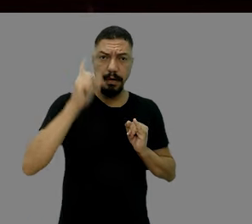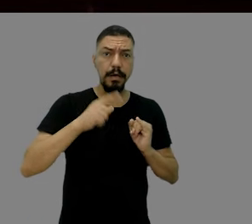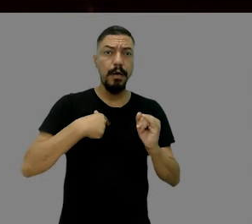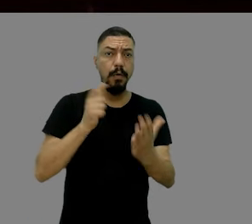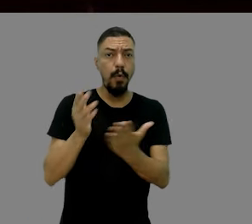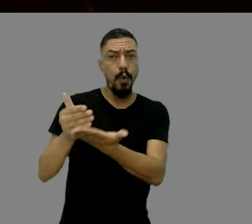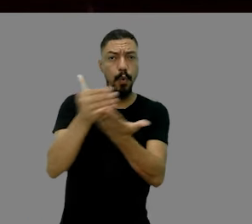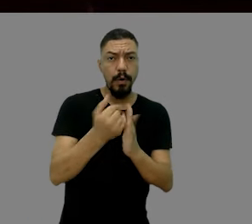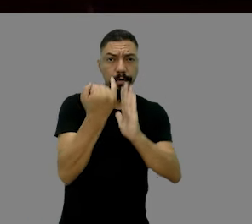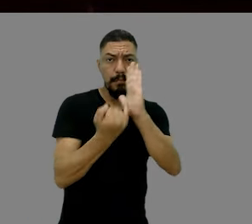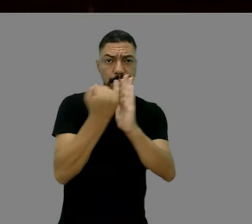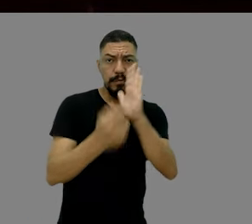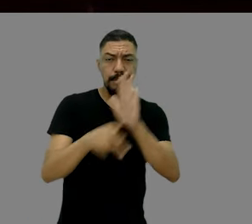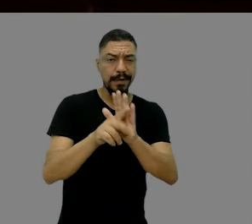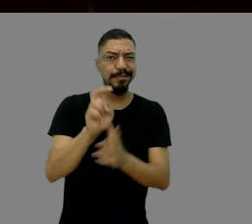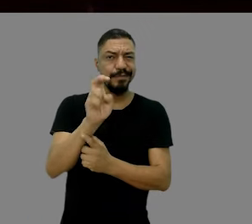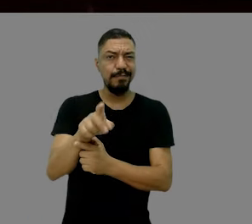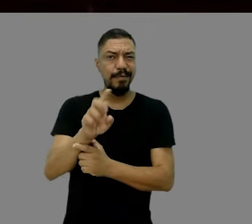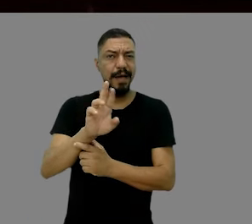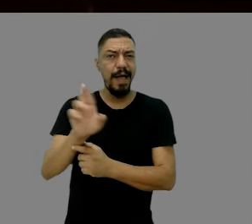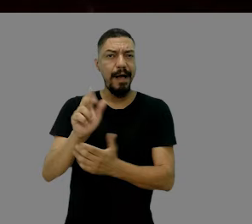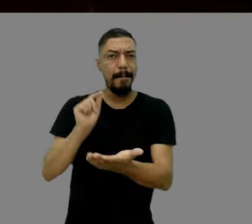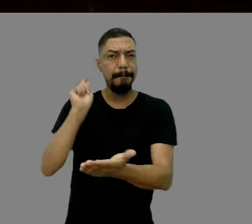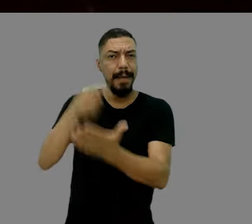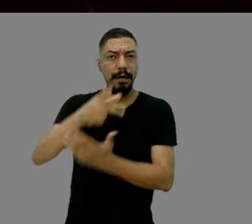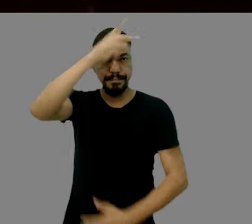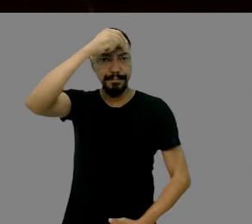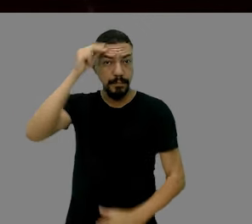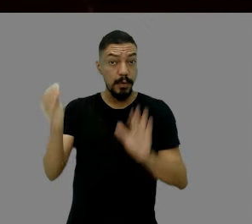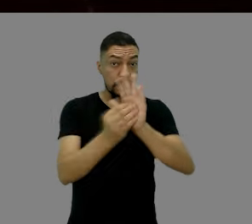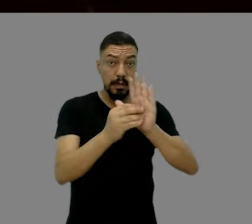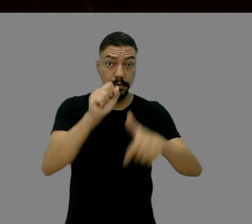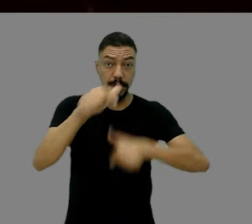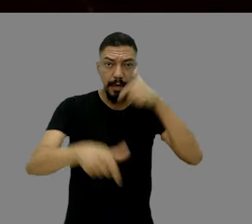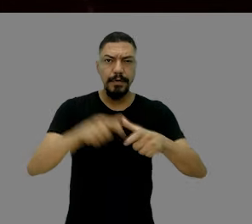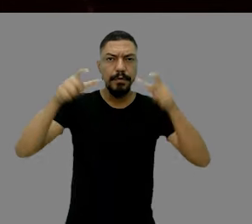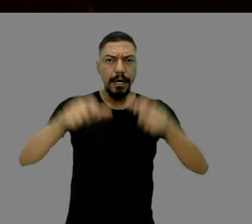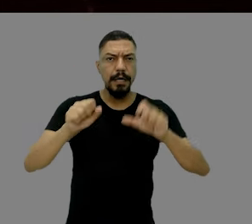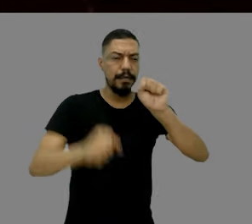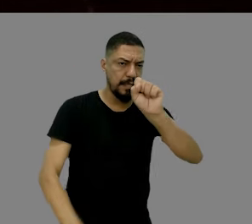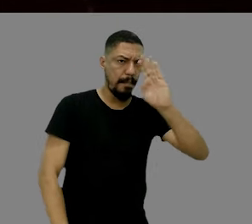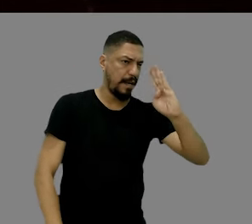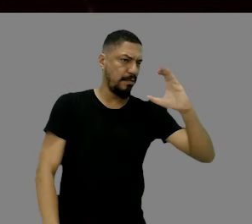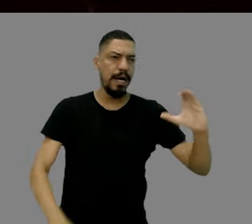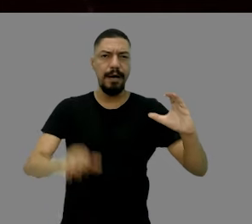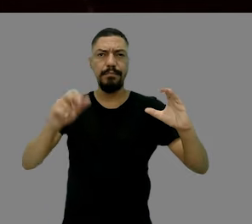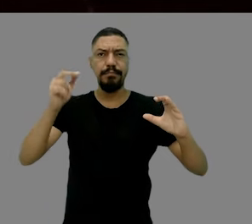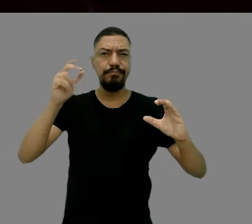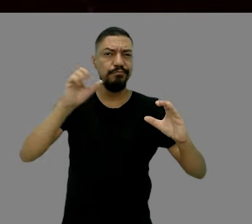desses R$5.000 para o município. E eu coloco que o serviço foi prestado em São Bernardo, se for o caso, em São Caetano, em São Paulo,